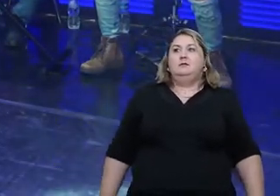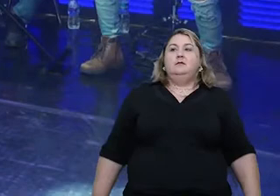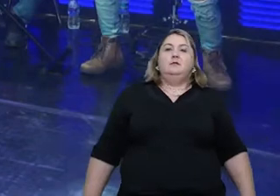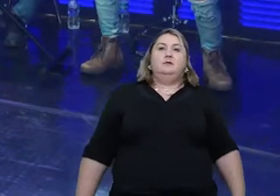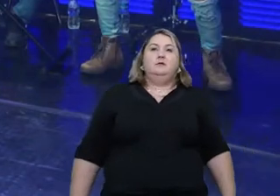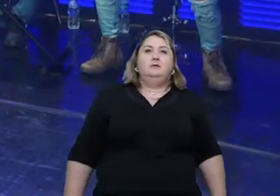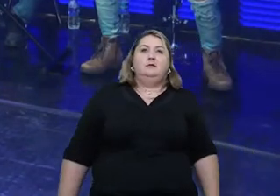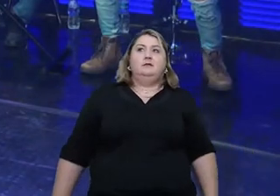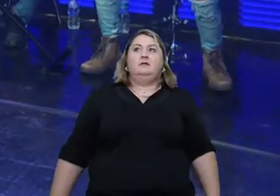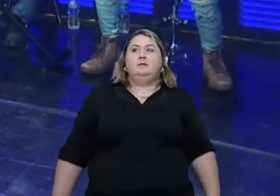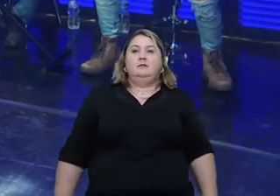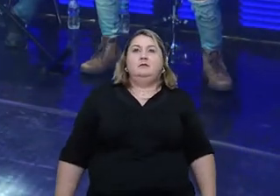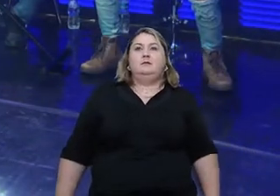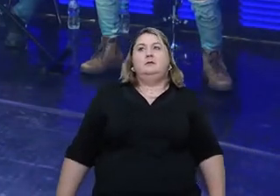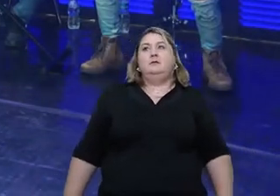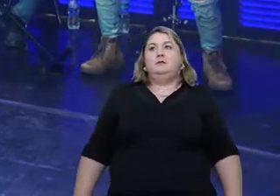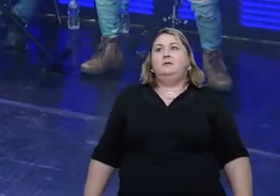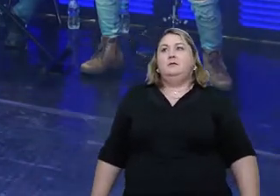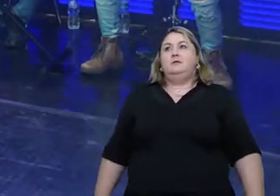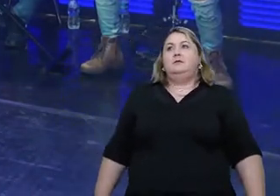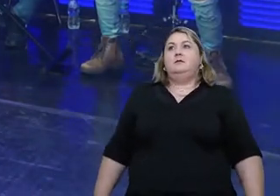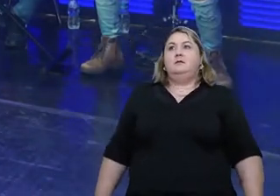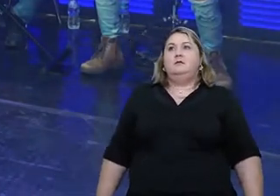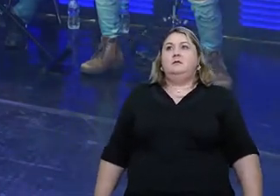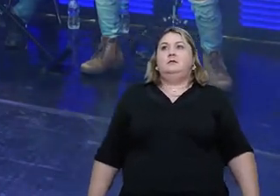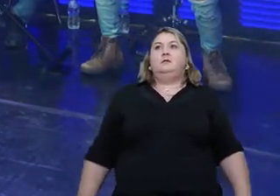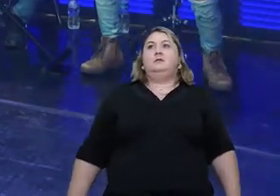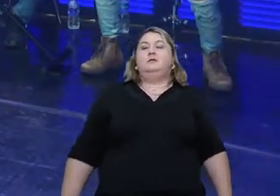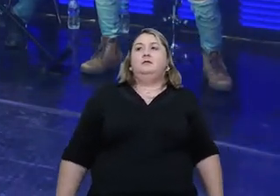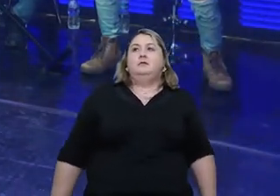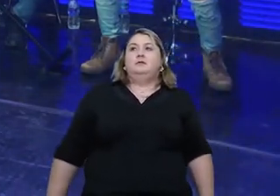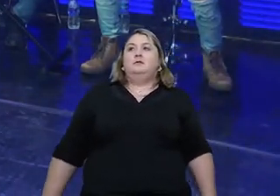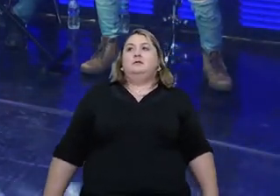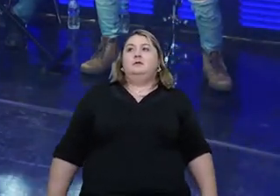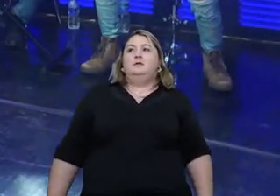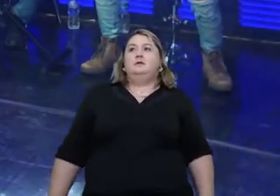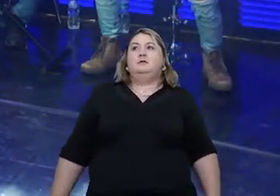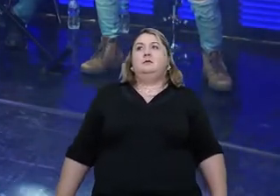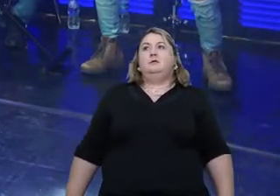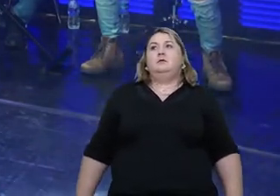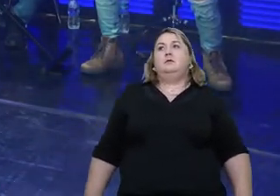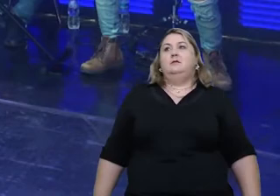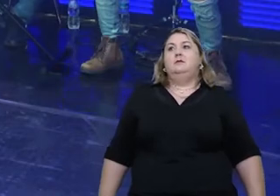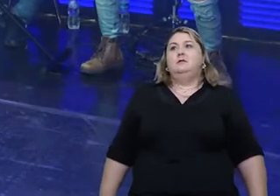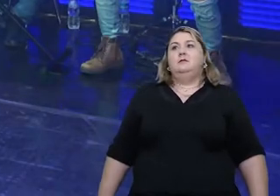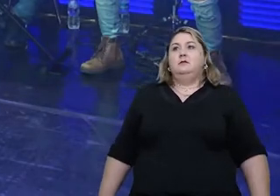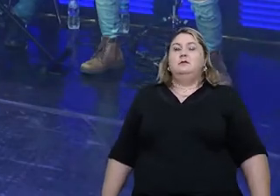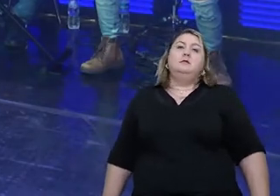Thank you.